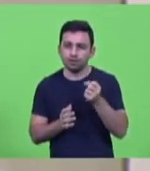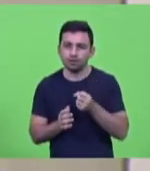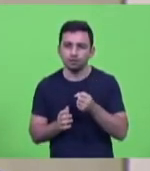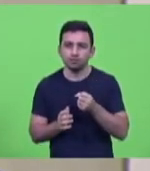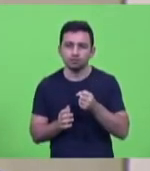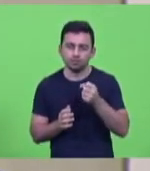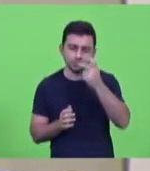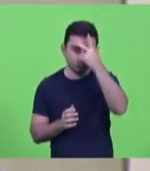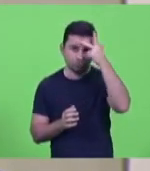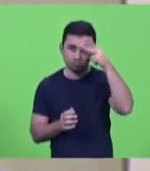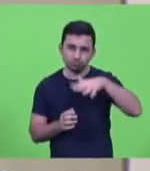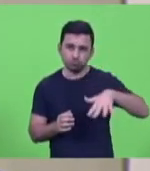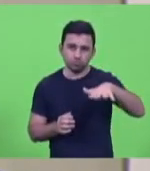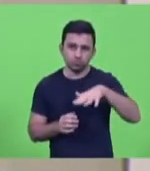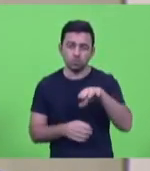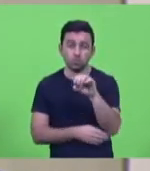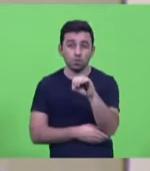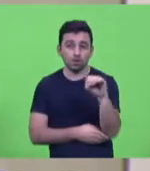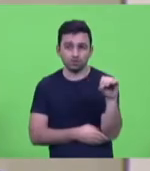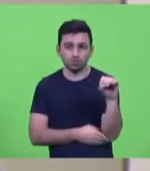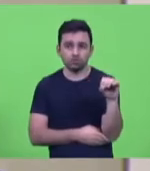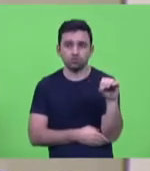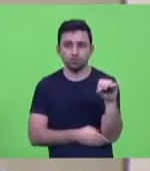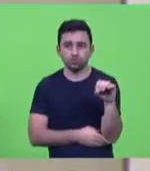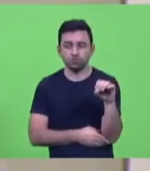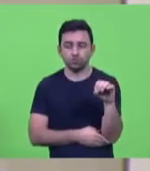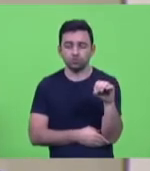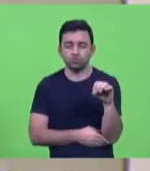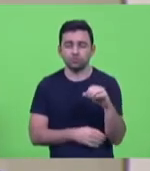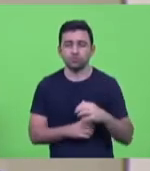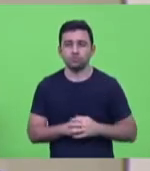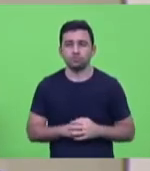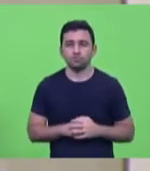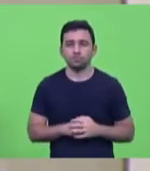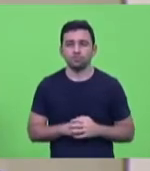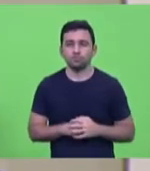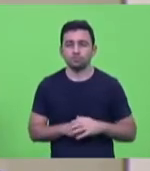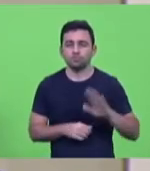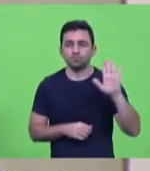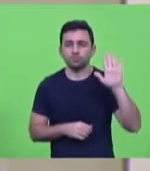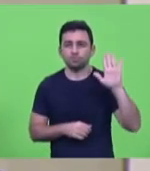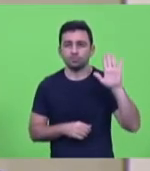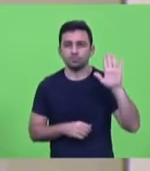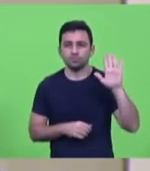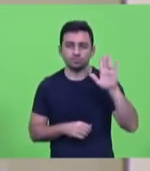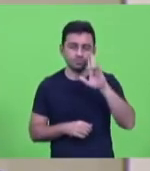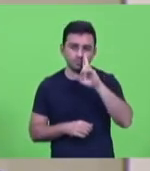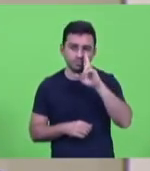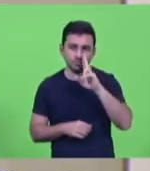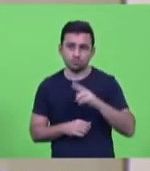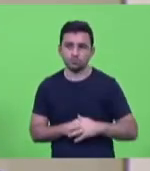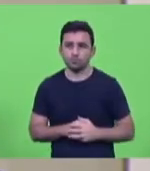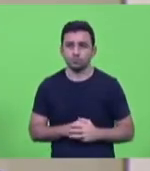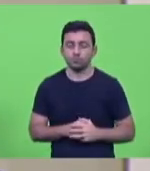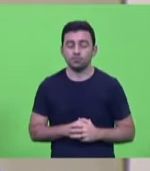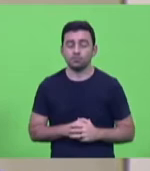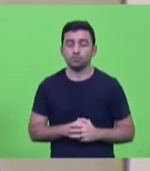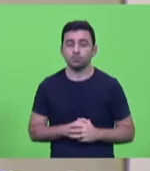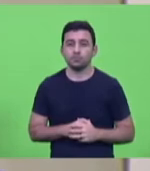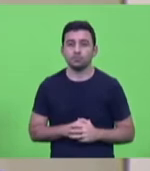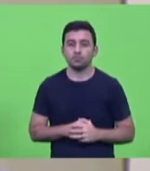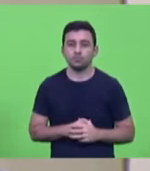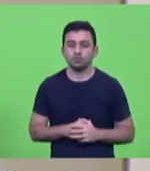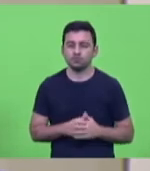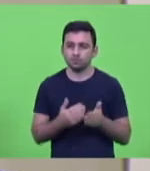Oeste, no município de Chapecó. Em discussão. Senhor presidente, discussão. Com a palavra, deputado Nazareno Martins. Senhor presidente,